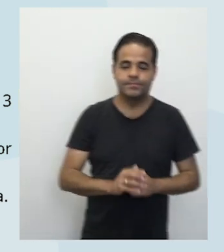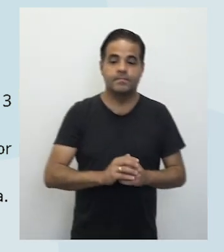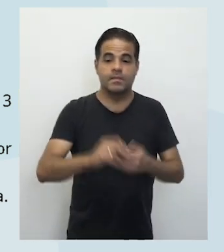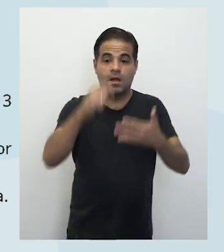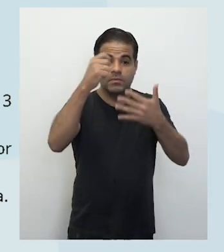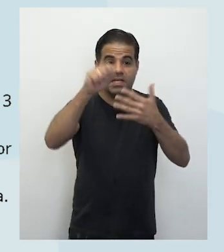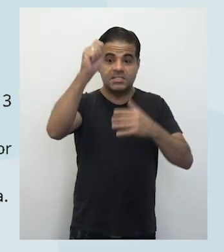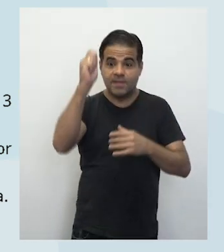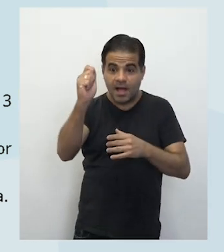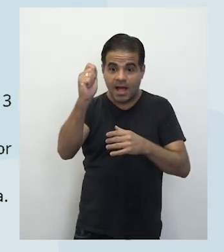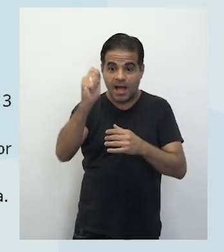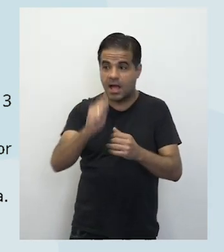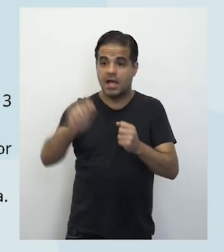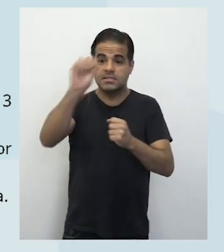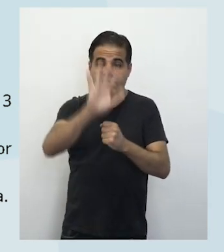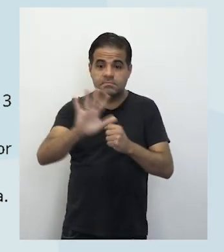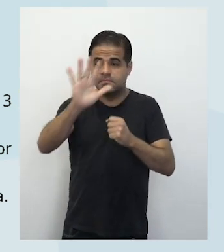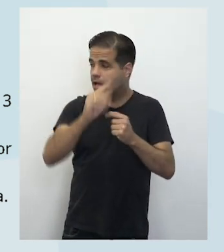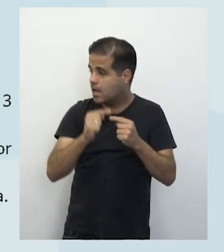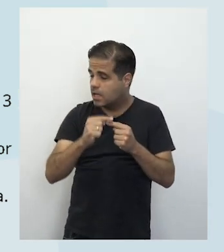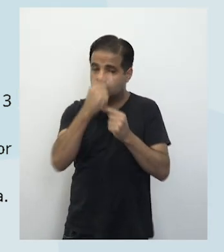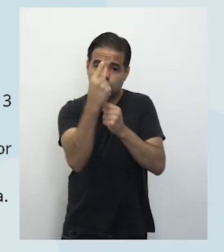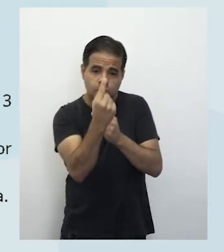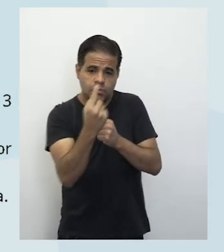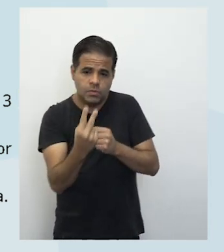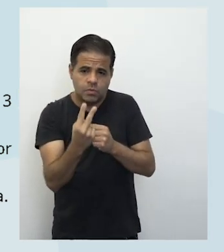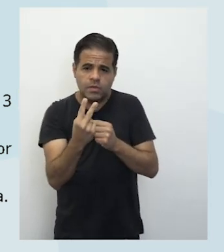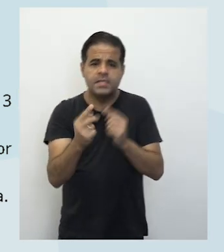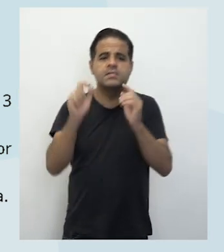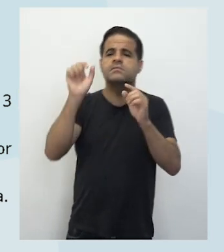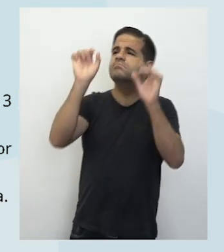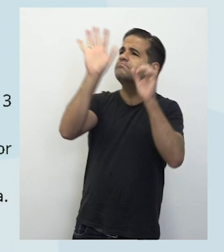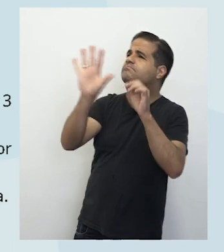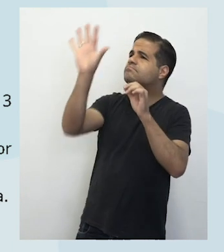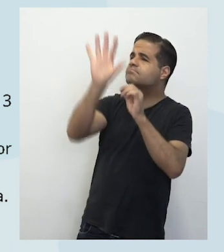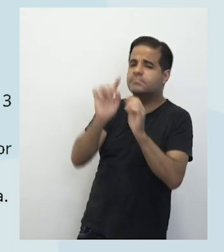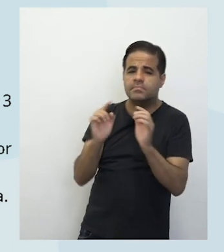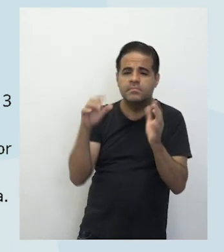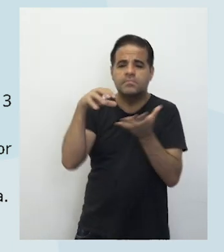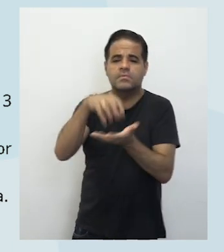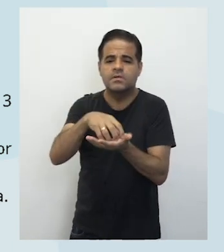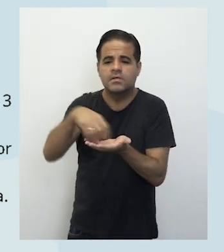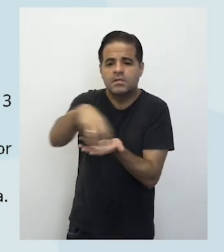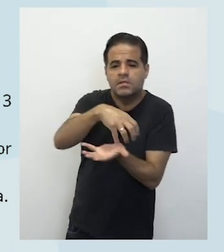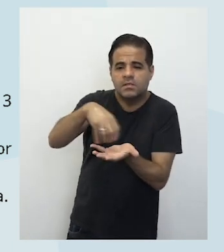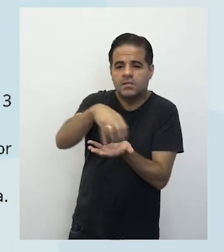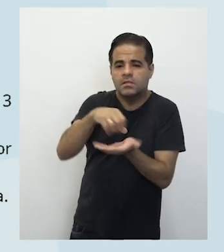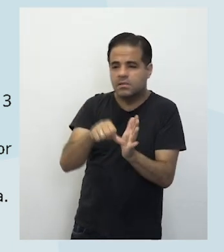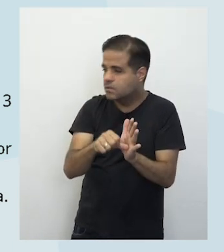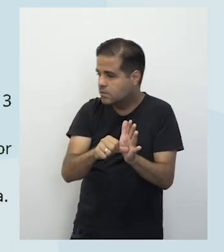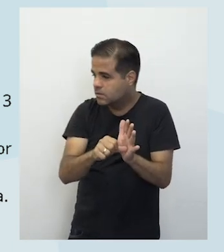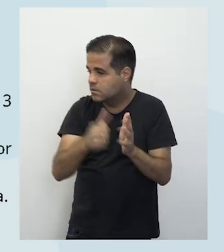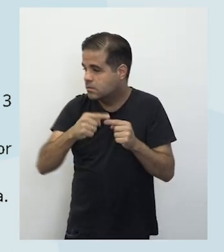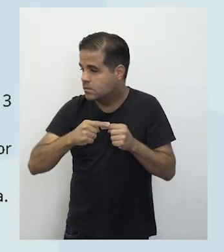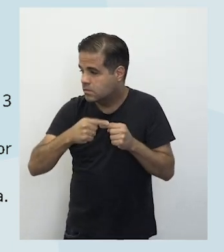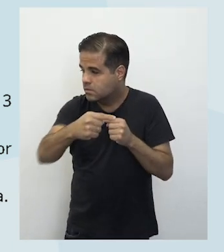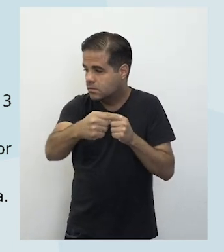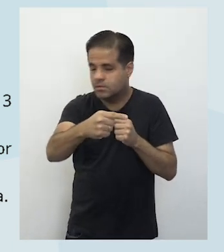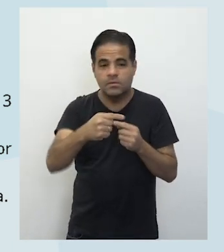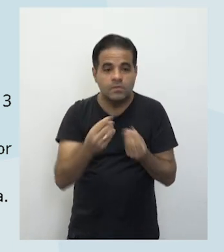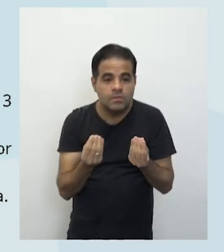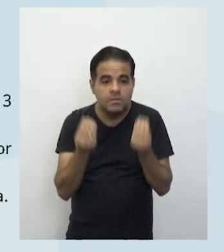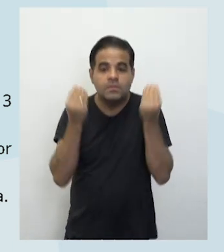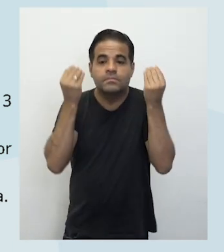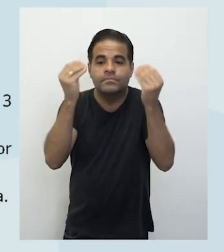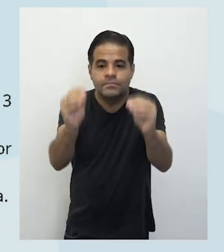A. As imagens 1 e 2 referem-se ao setor primário da economia.